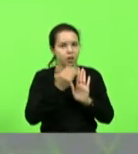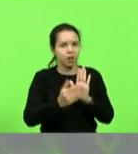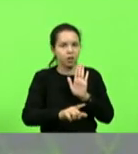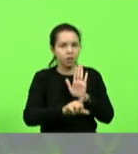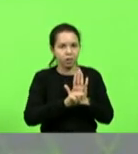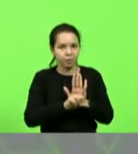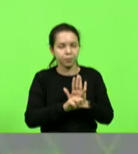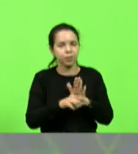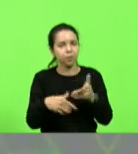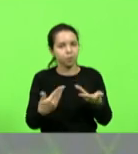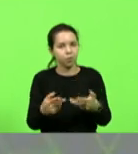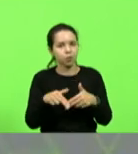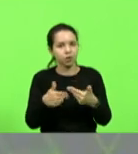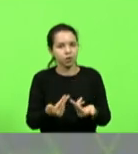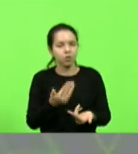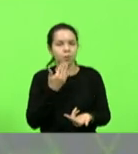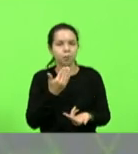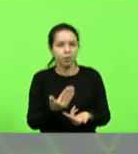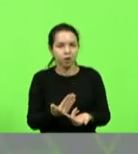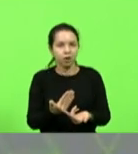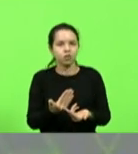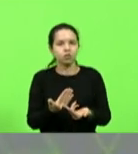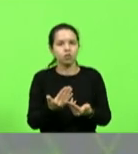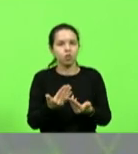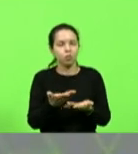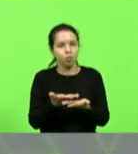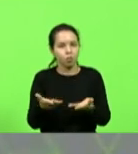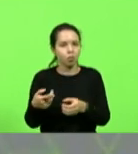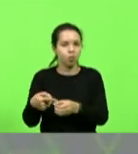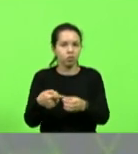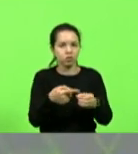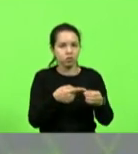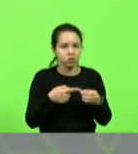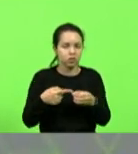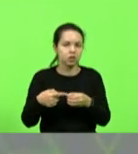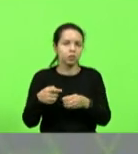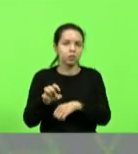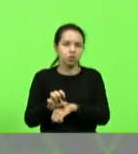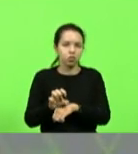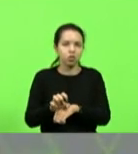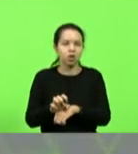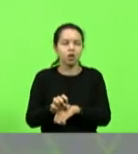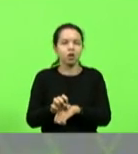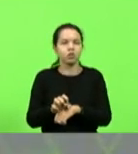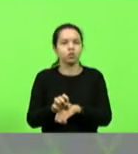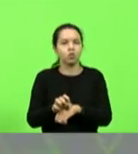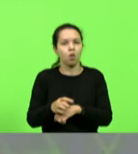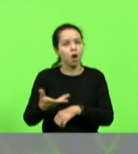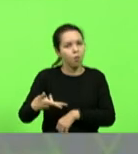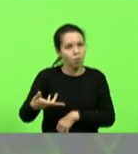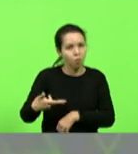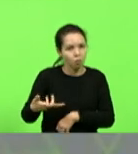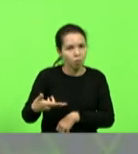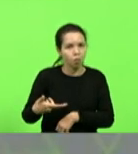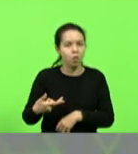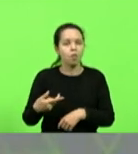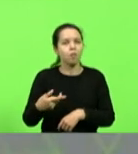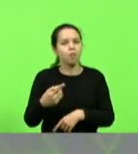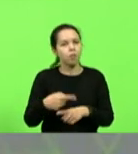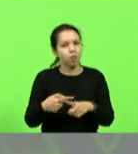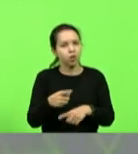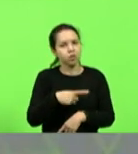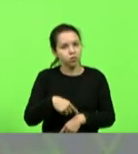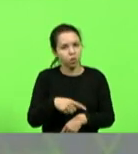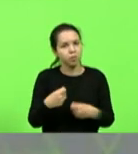que o Estado avancem nesse debate com urgência, porque nós temos a necessidade, né, para a criação de cargos, é uma lei de